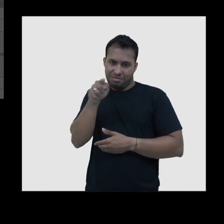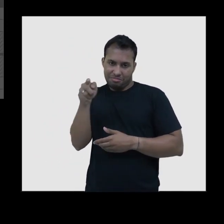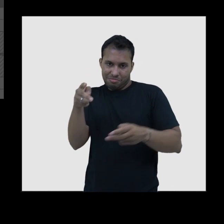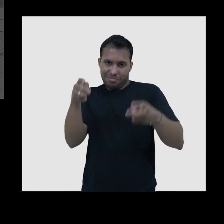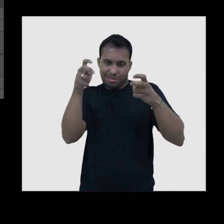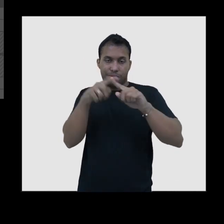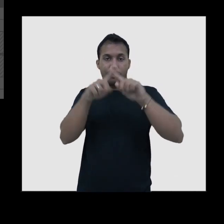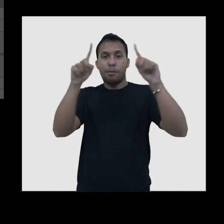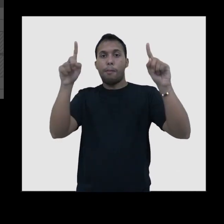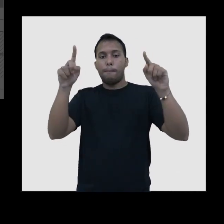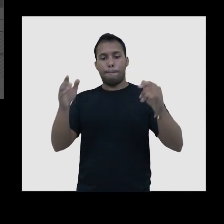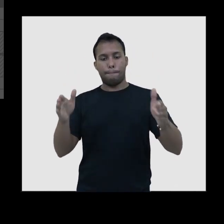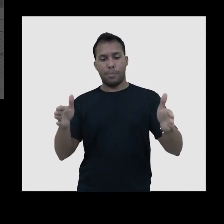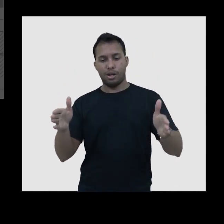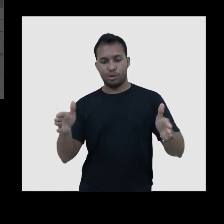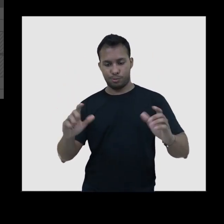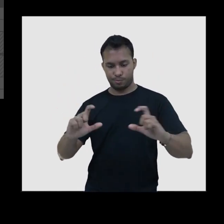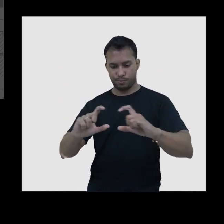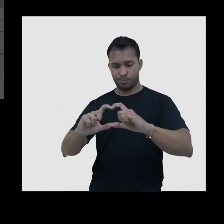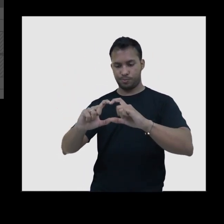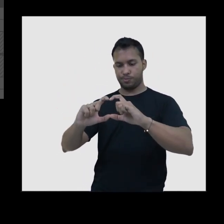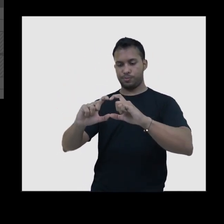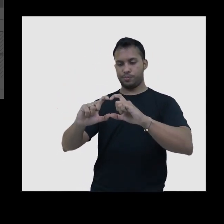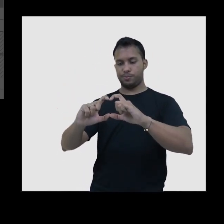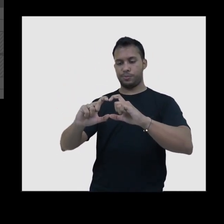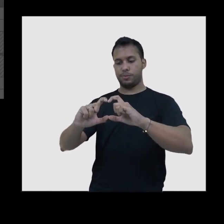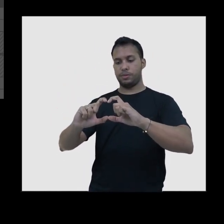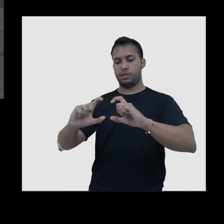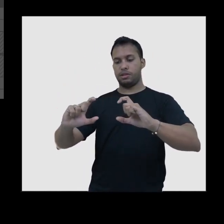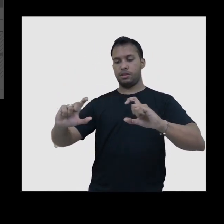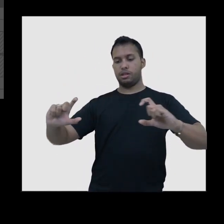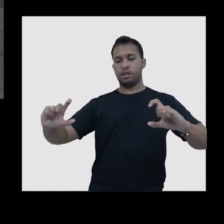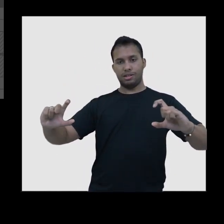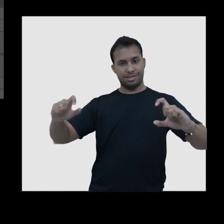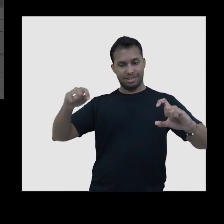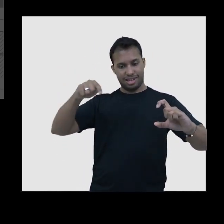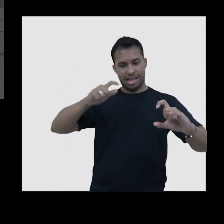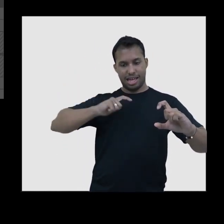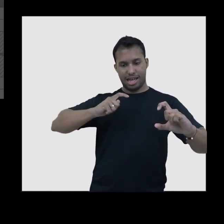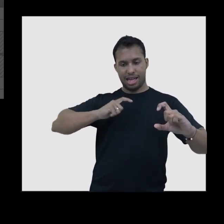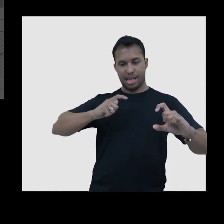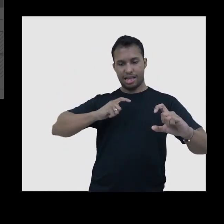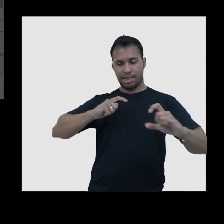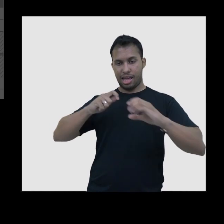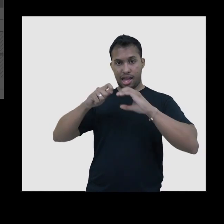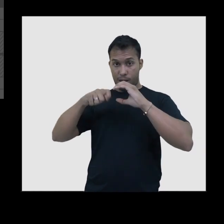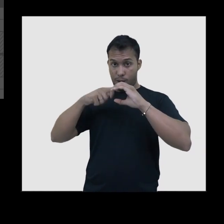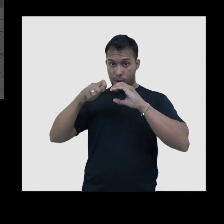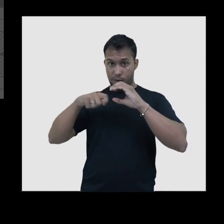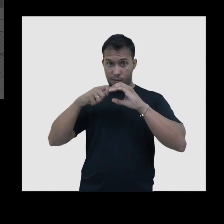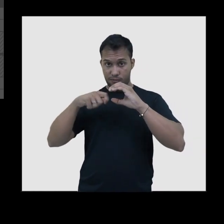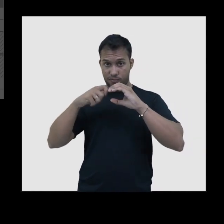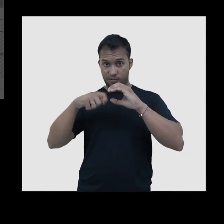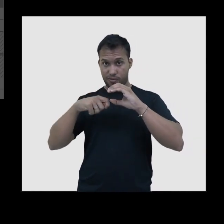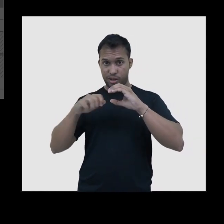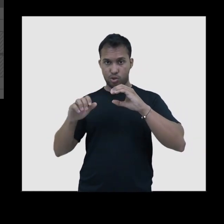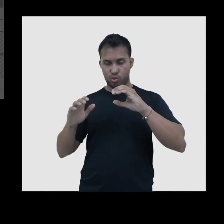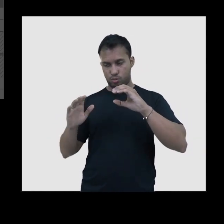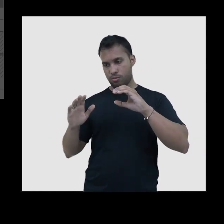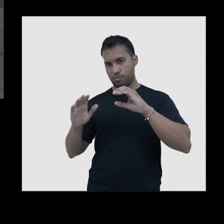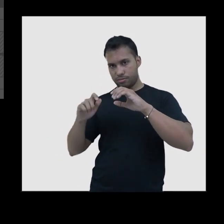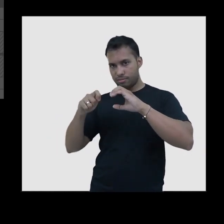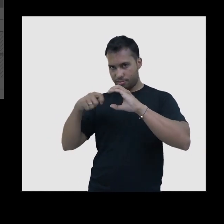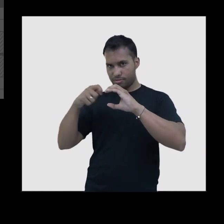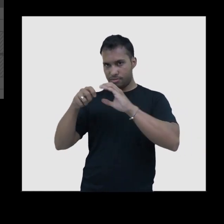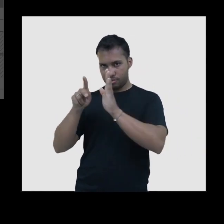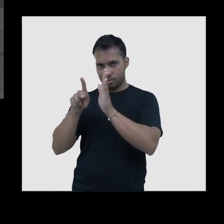uma camada acima da camada do vídeo base. Eu deixei uma camada em branco, né? Por que eu deixei essa camada em branco aqui entre